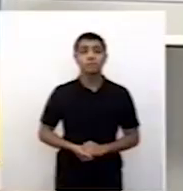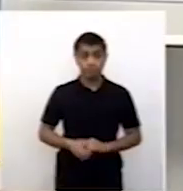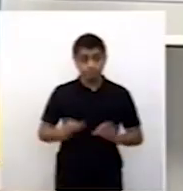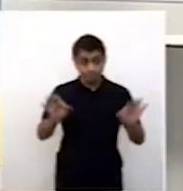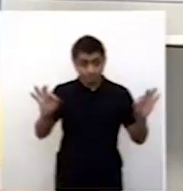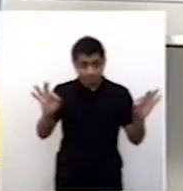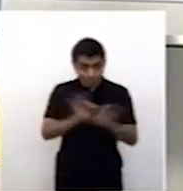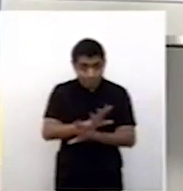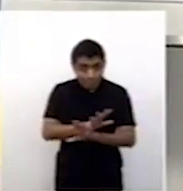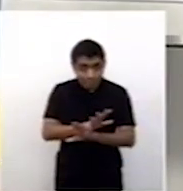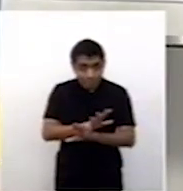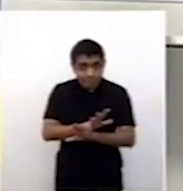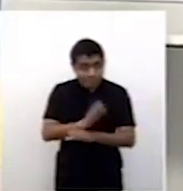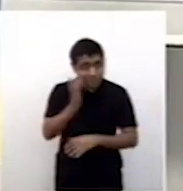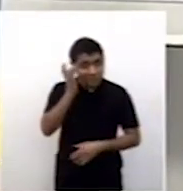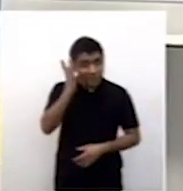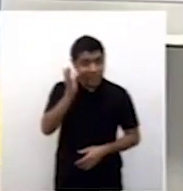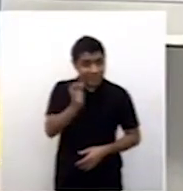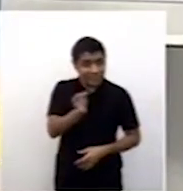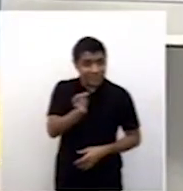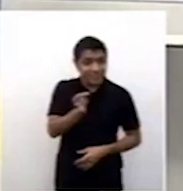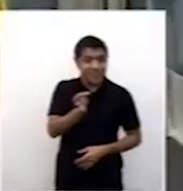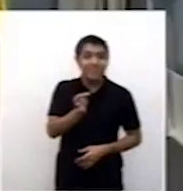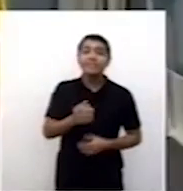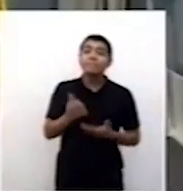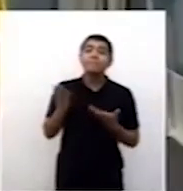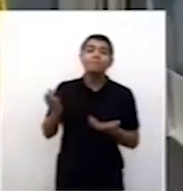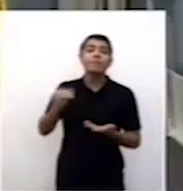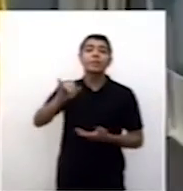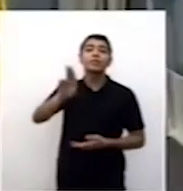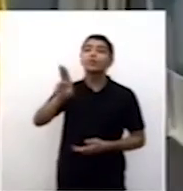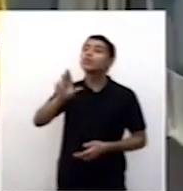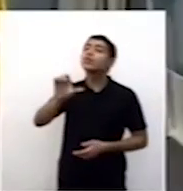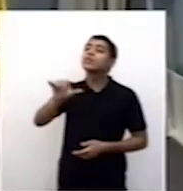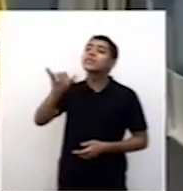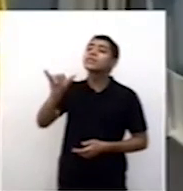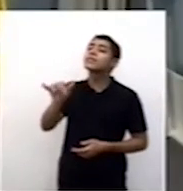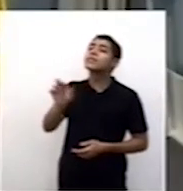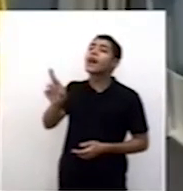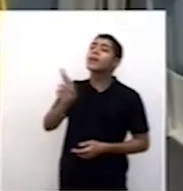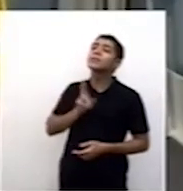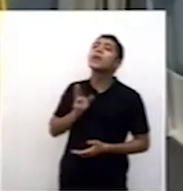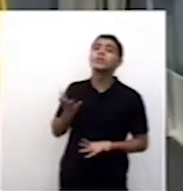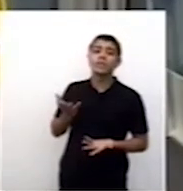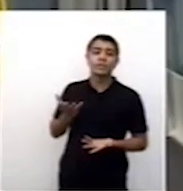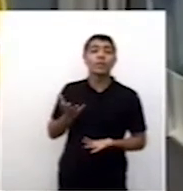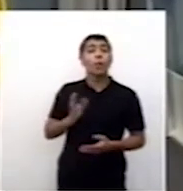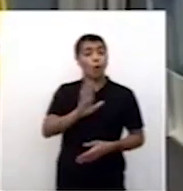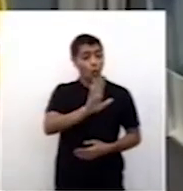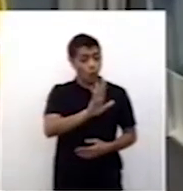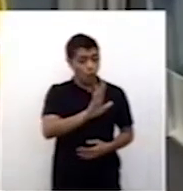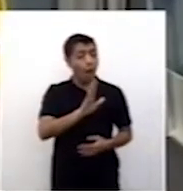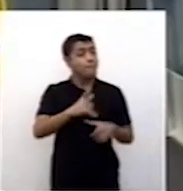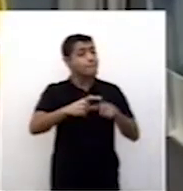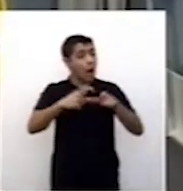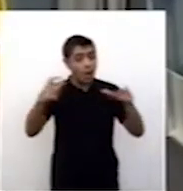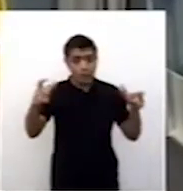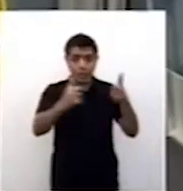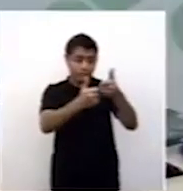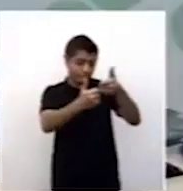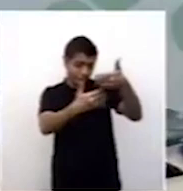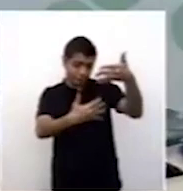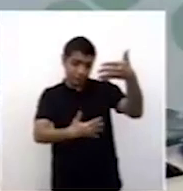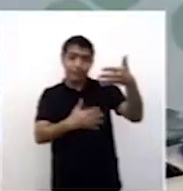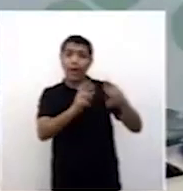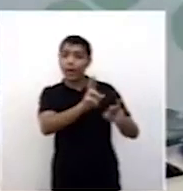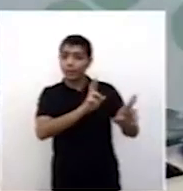Pronto? Foi fácil, né? Jússi, qual a resposta deles? Olha, a maioria, Antônia, respondeu poluição. O